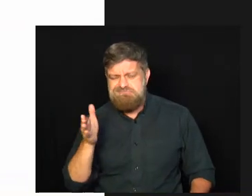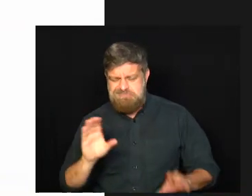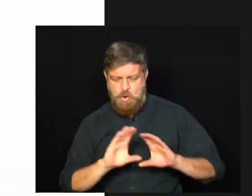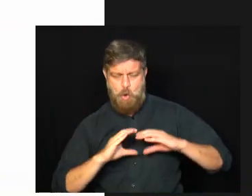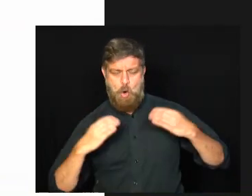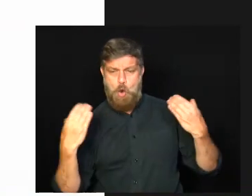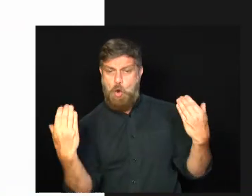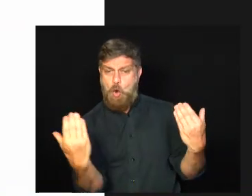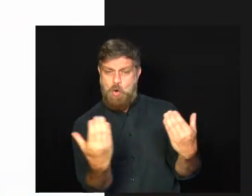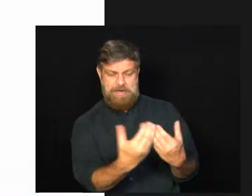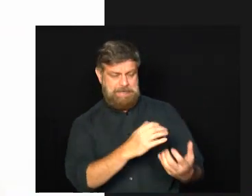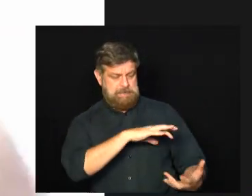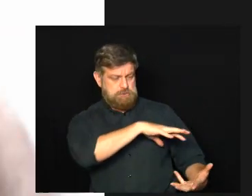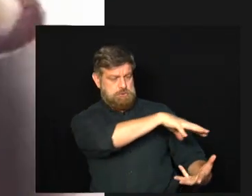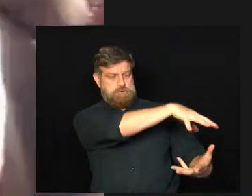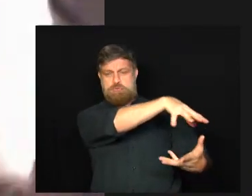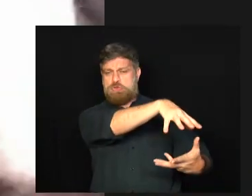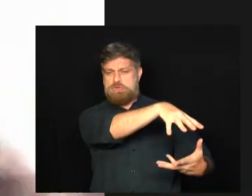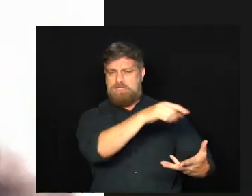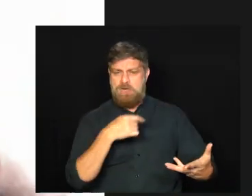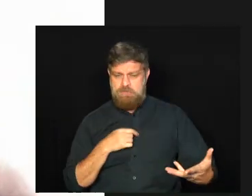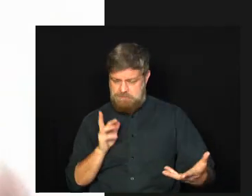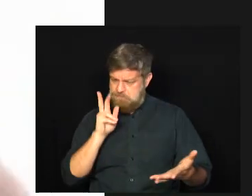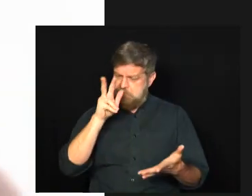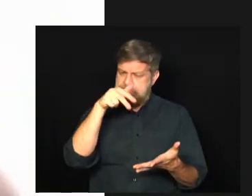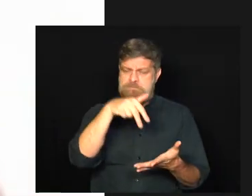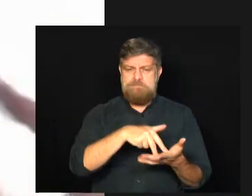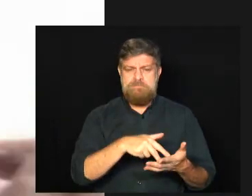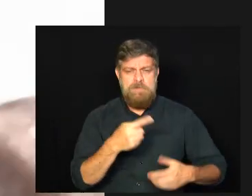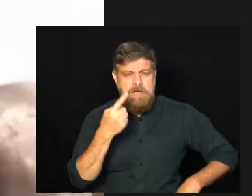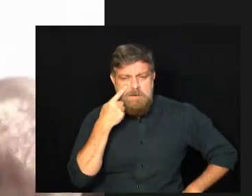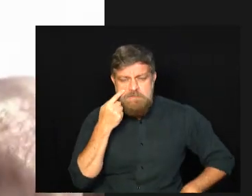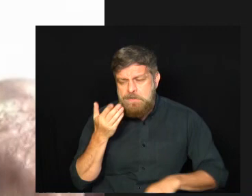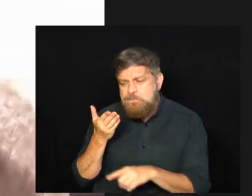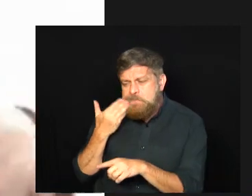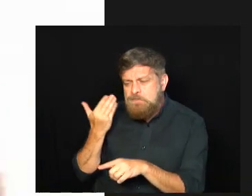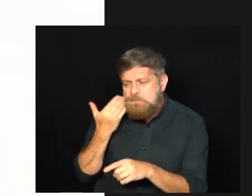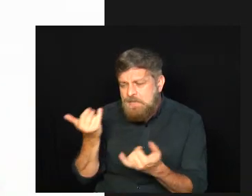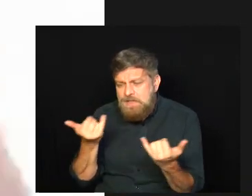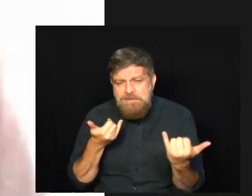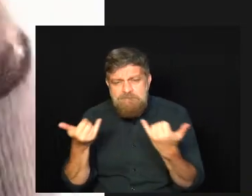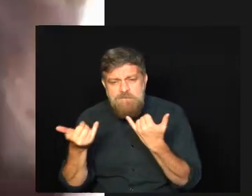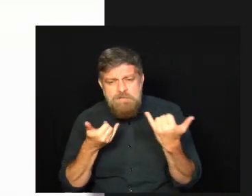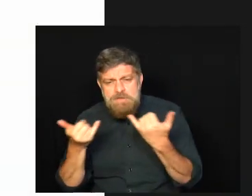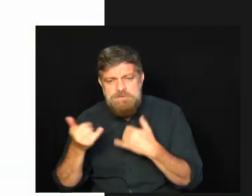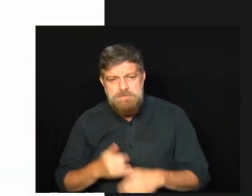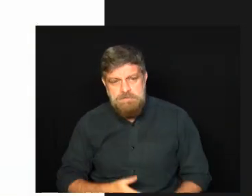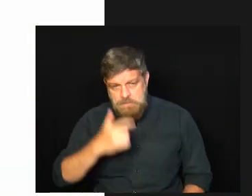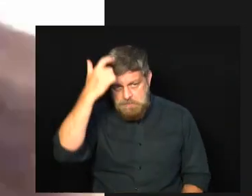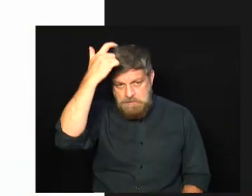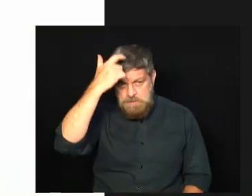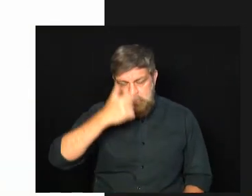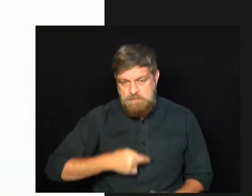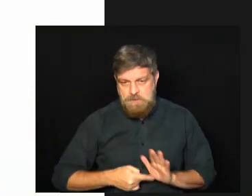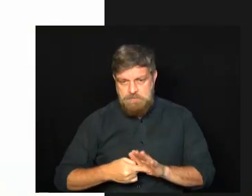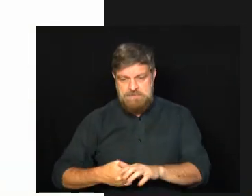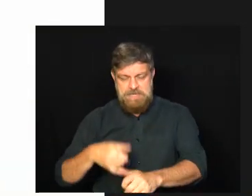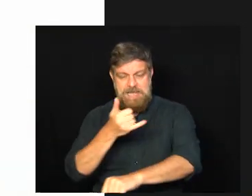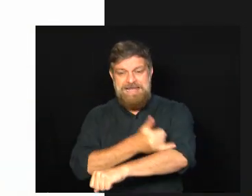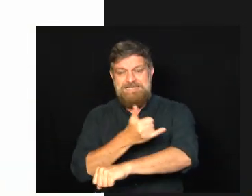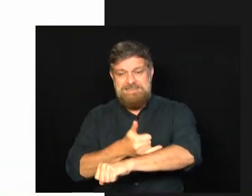congressos mundiais, eu vi muita gente trazer informações. Quando eu levei uma exposição de